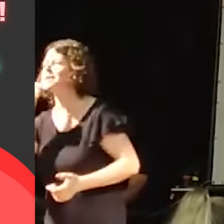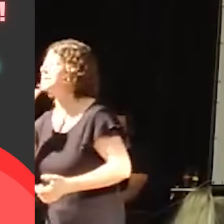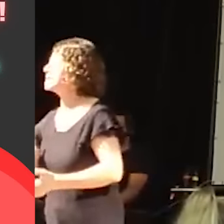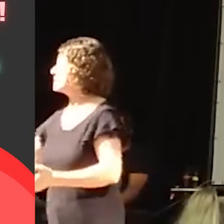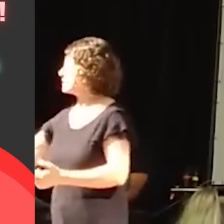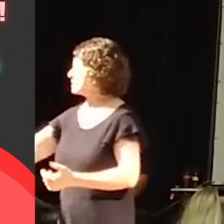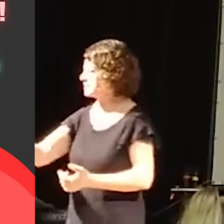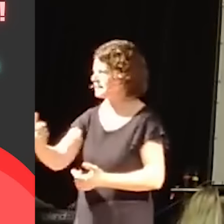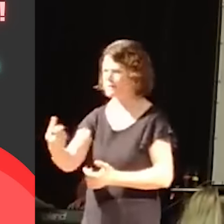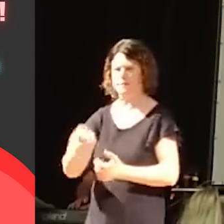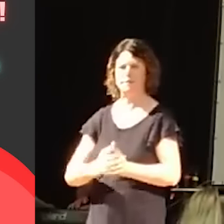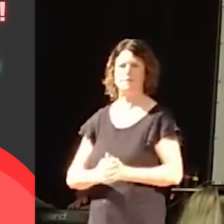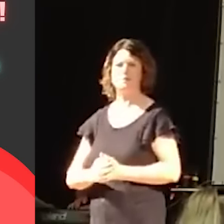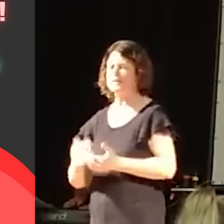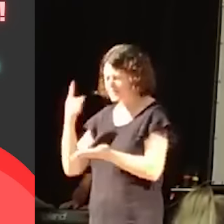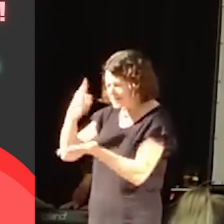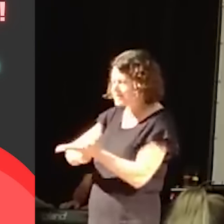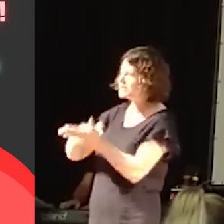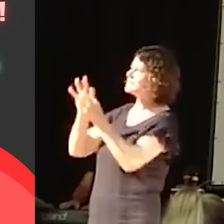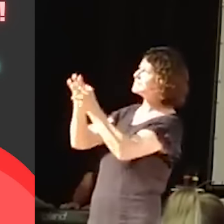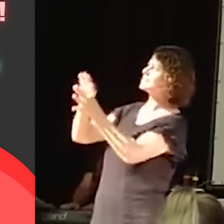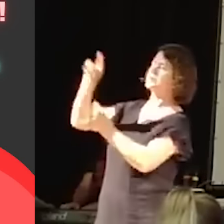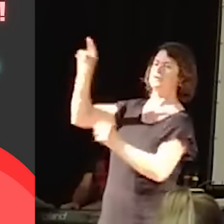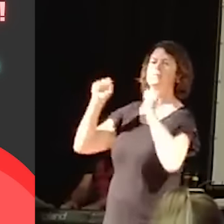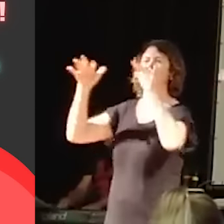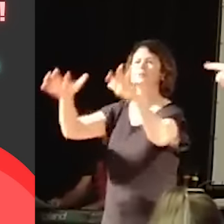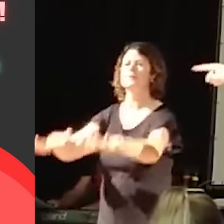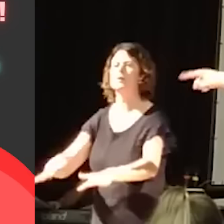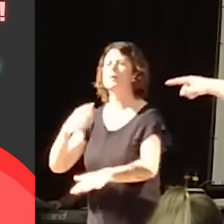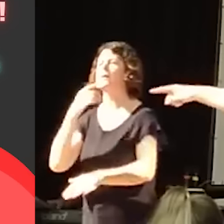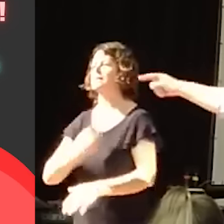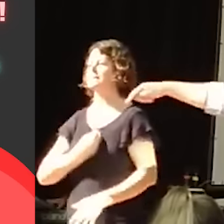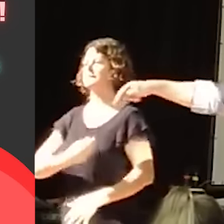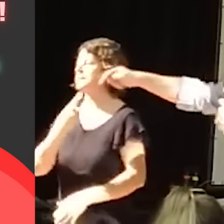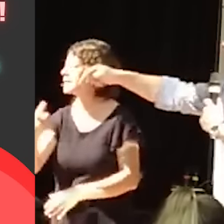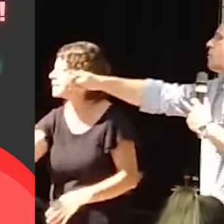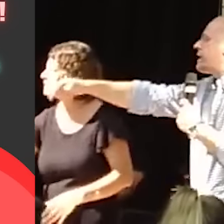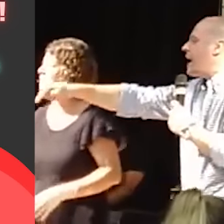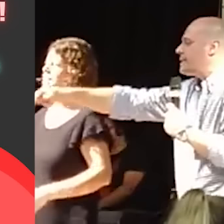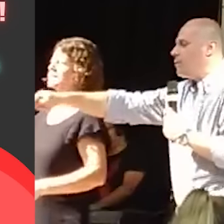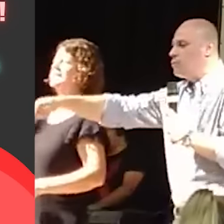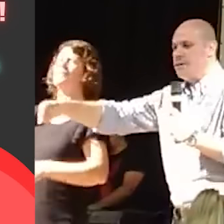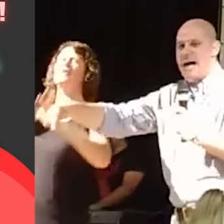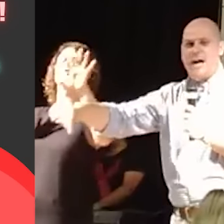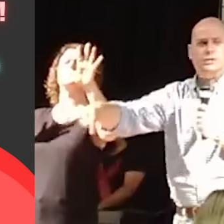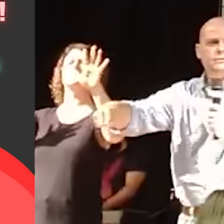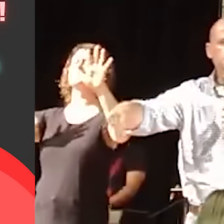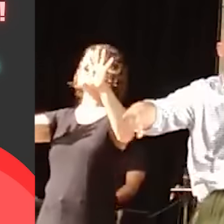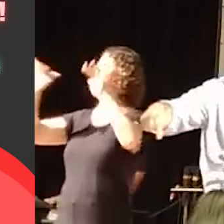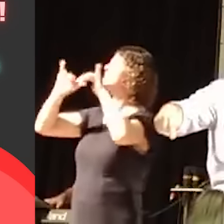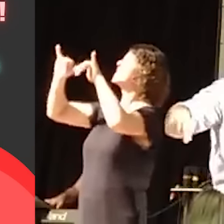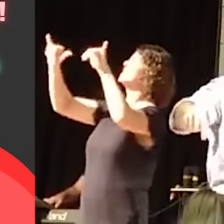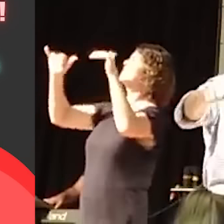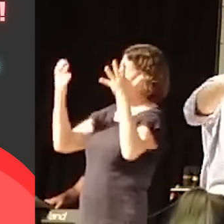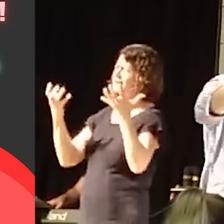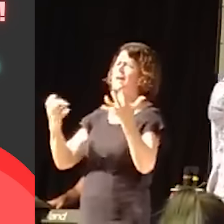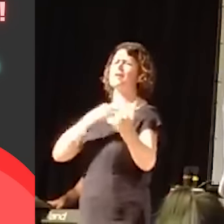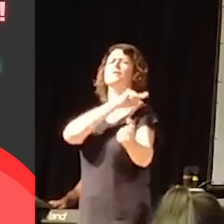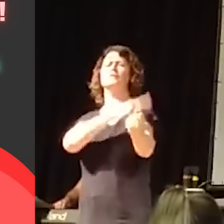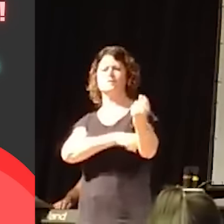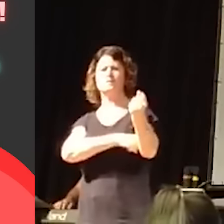aliança contigo hoje Eu abençoo a vida de cada homem e mulher que P as mãos para dizer eu quero essa autoridade Amém